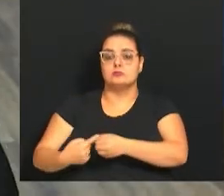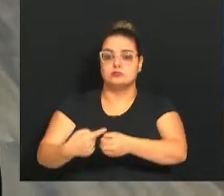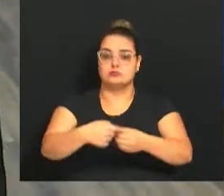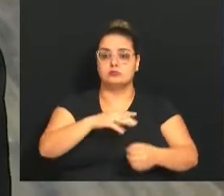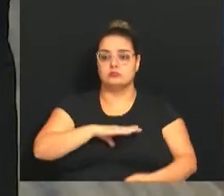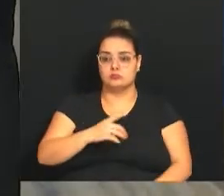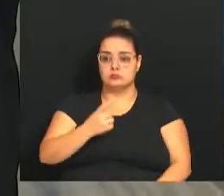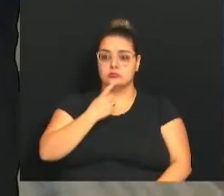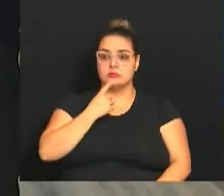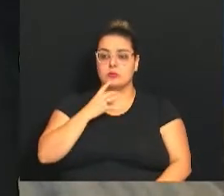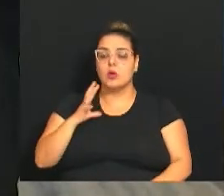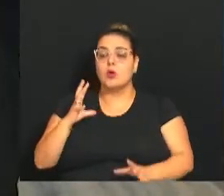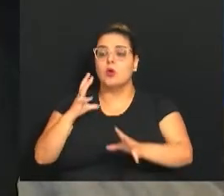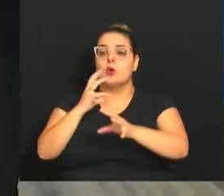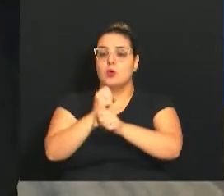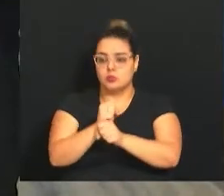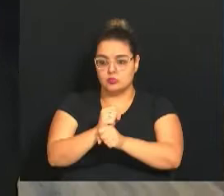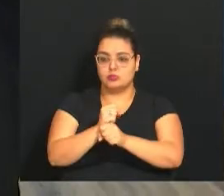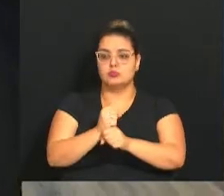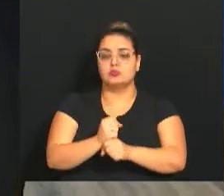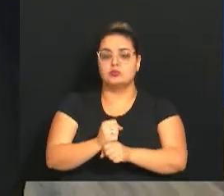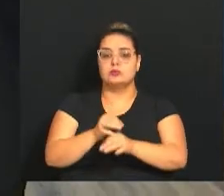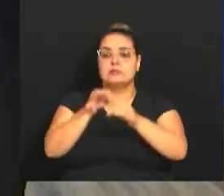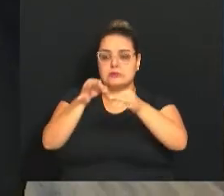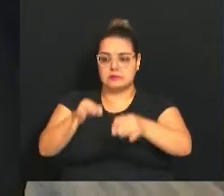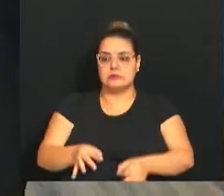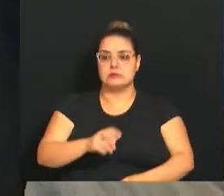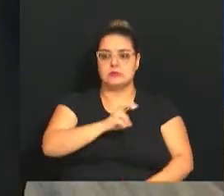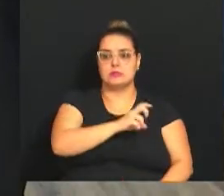que totaliza até esta quinta-feira